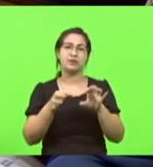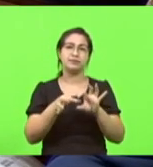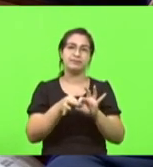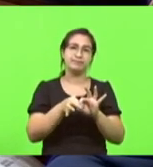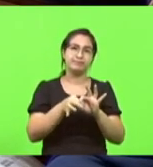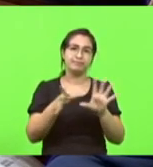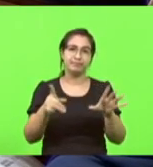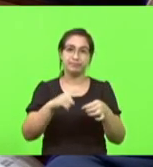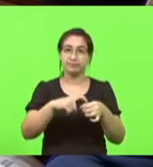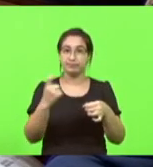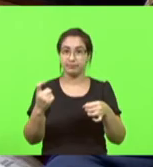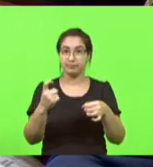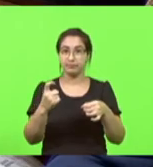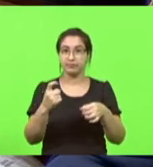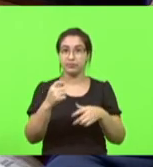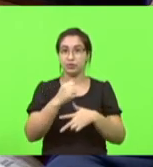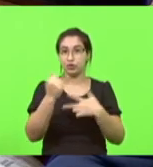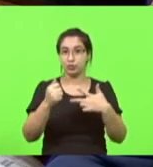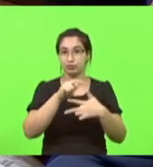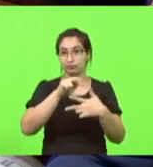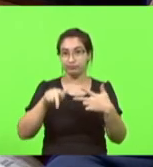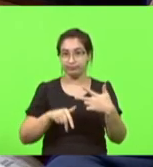poderes, ofendendo